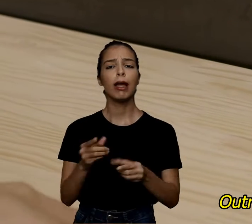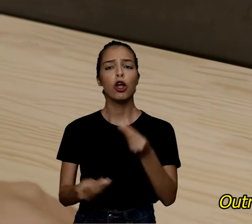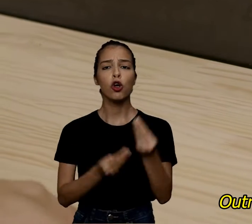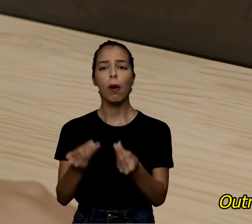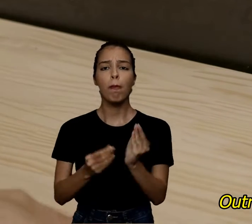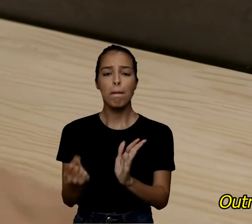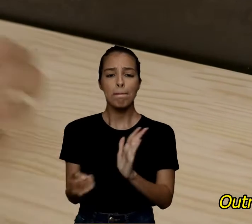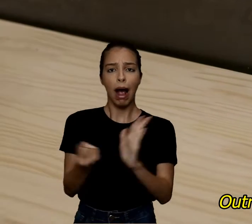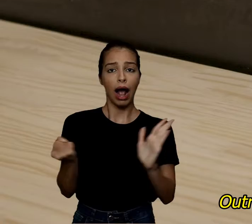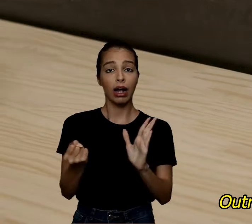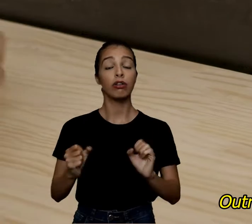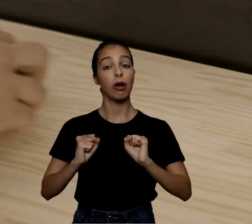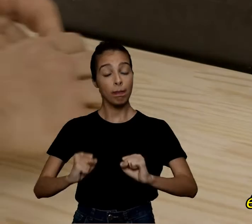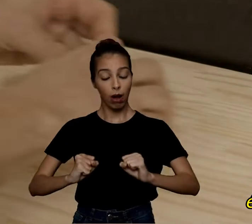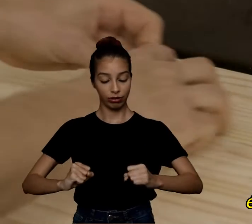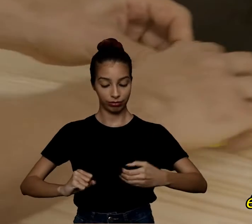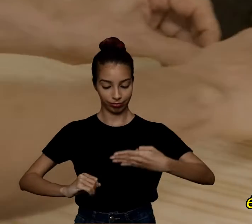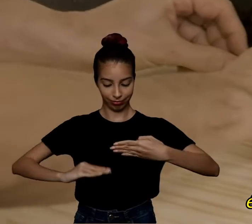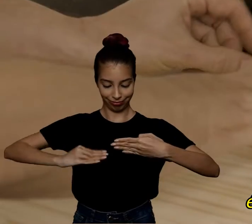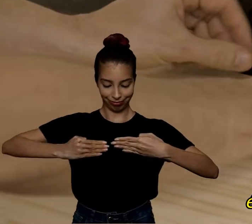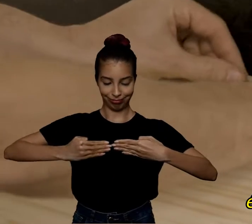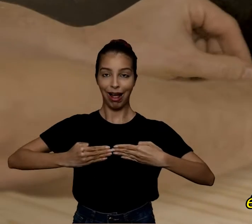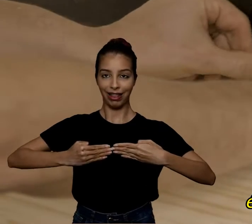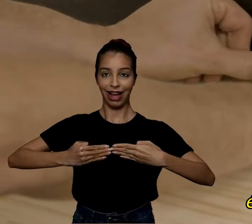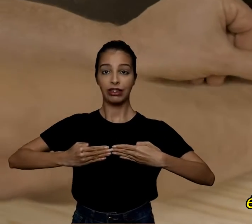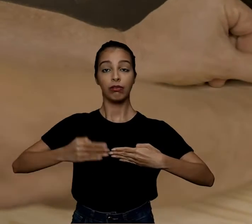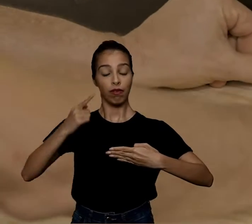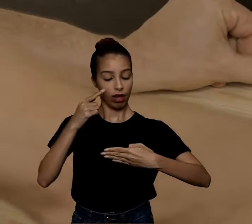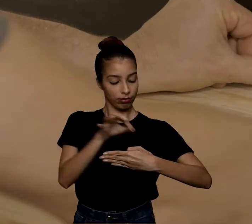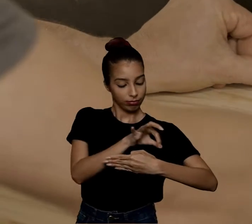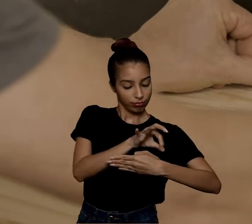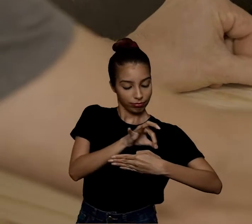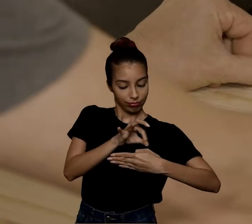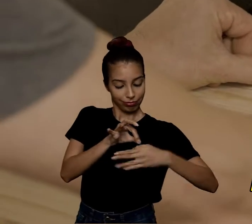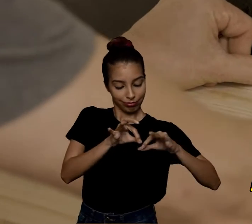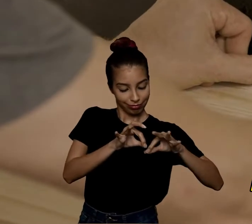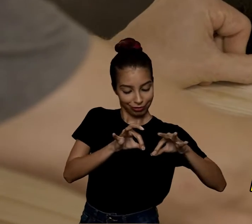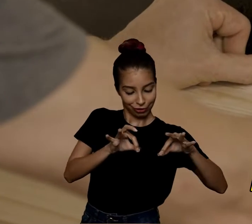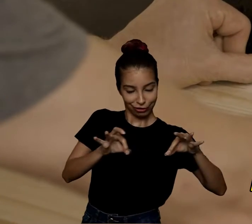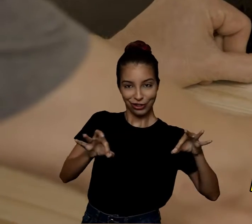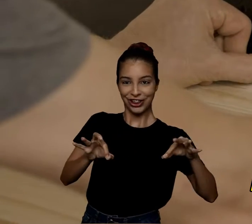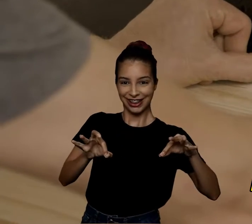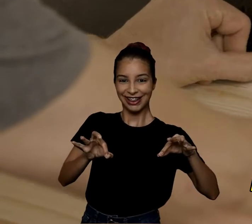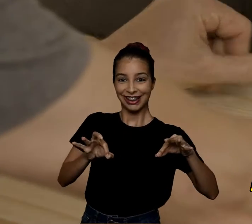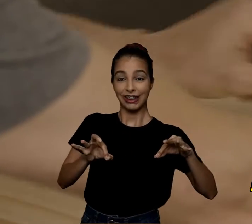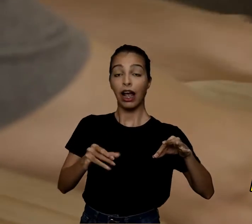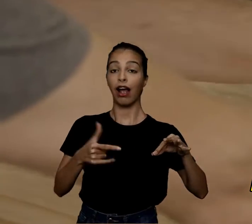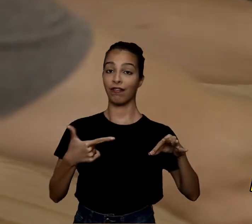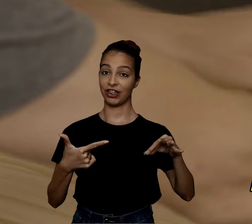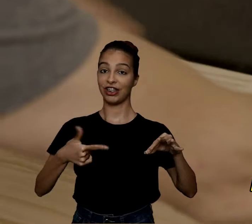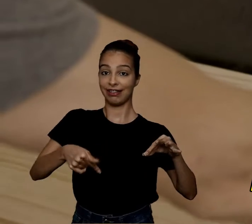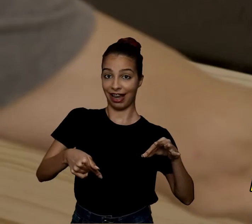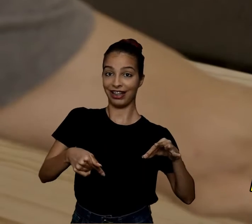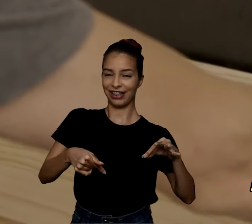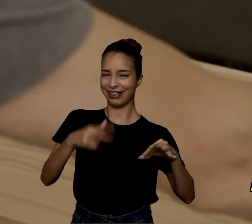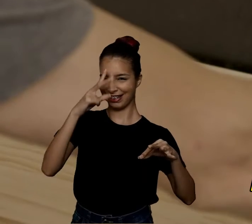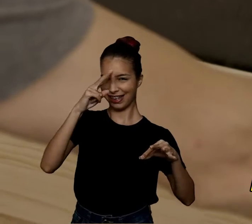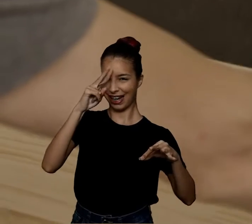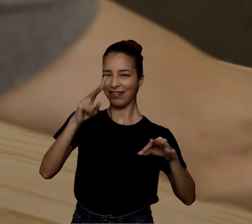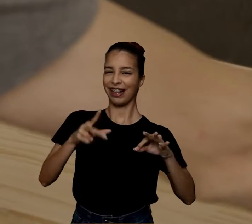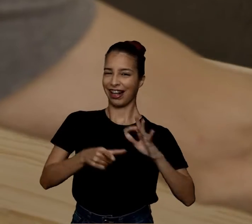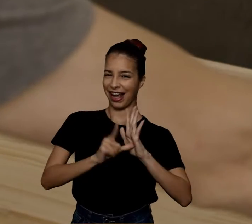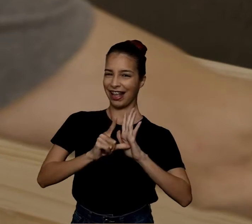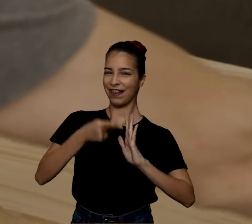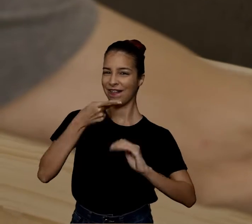Outra forma de fazer a marcação é usar o próprio batente para medir a sua peça, aqui no caso